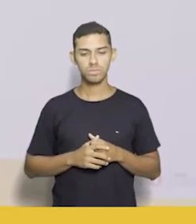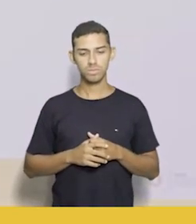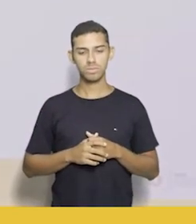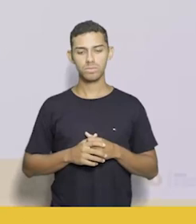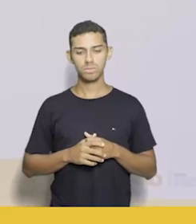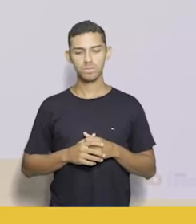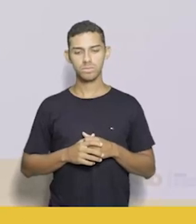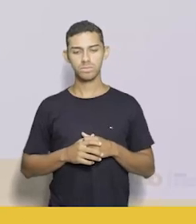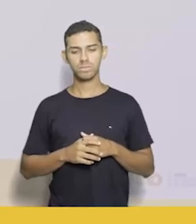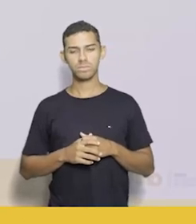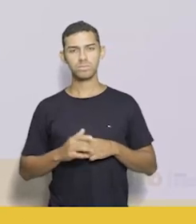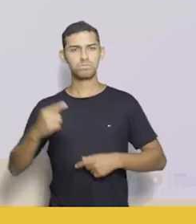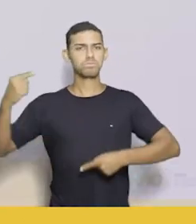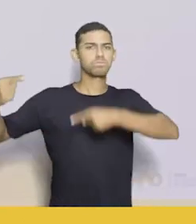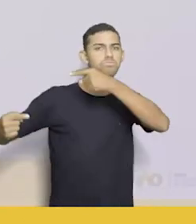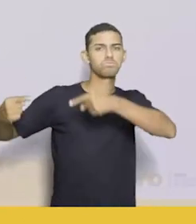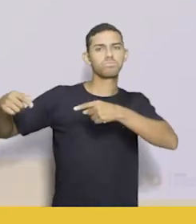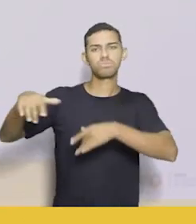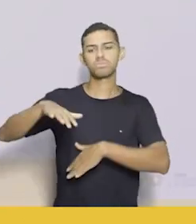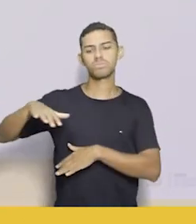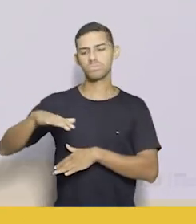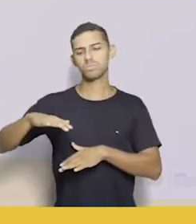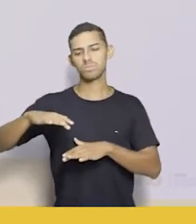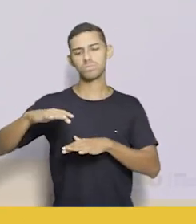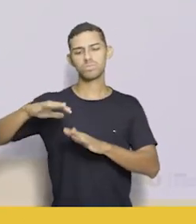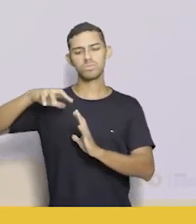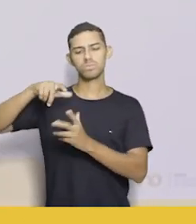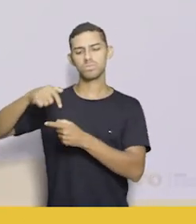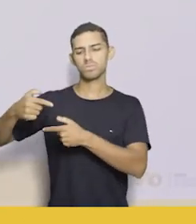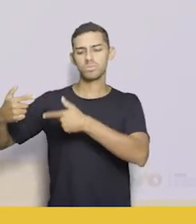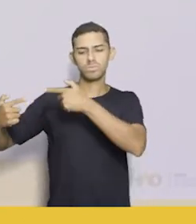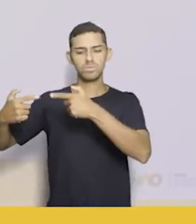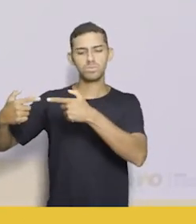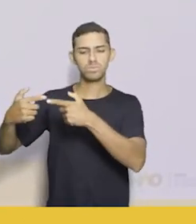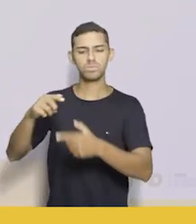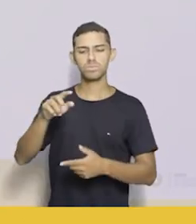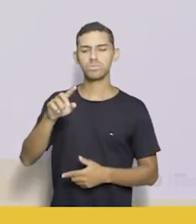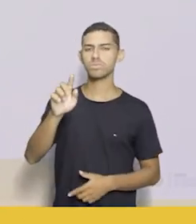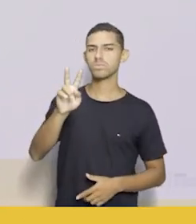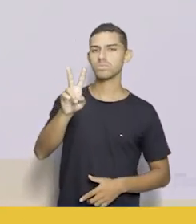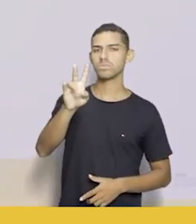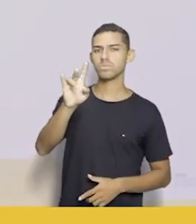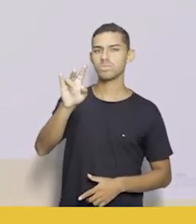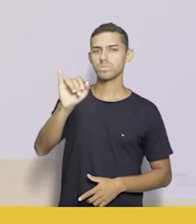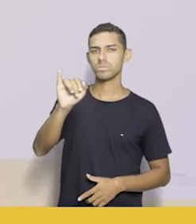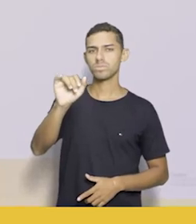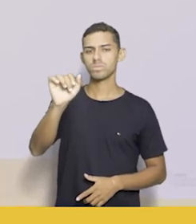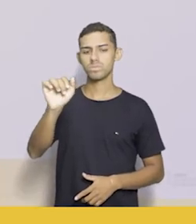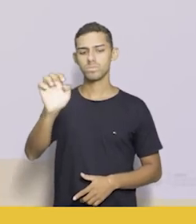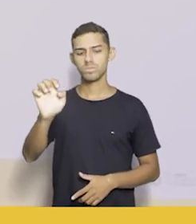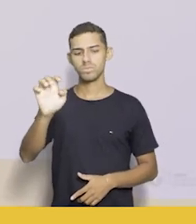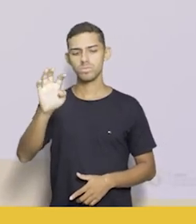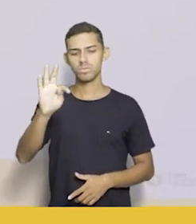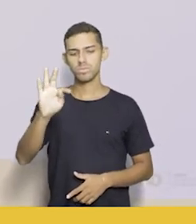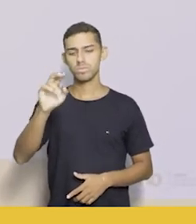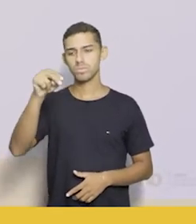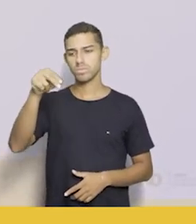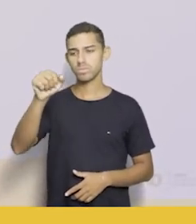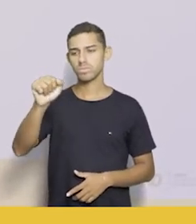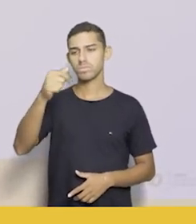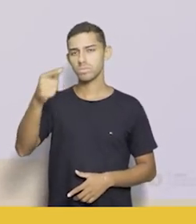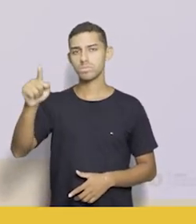contrariedade em relação à Guerra do Vietnã e nenhum momento aqui foi citado Guerra do Vietnã até porque esse movimento